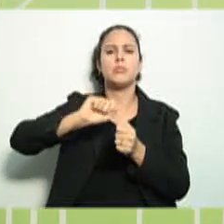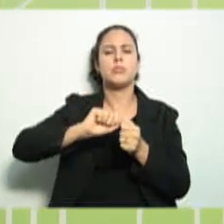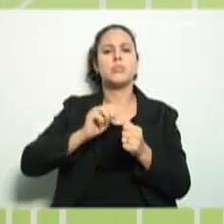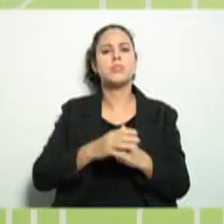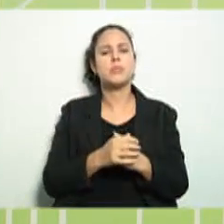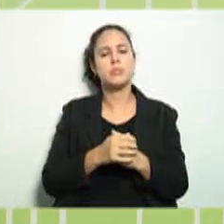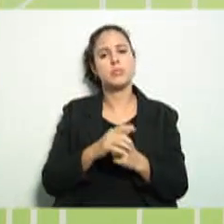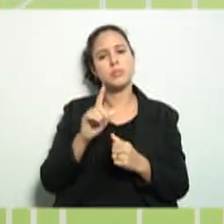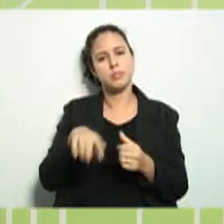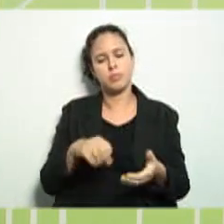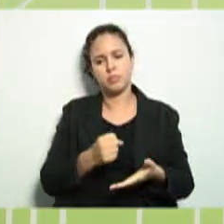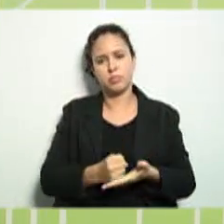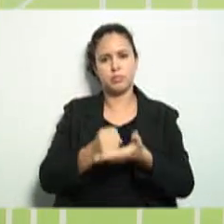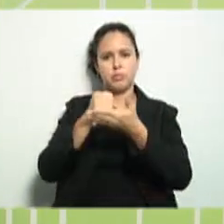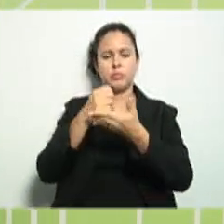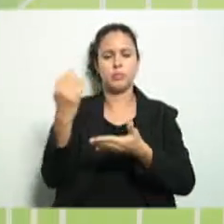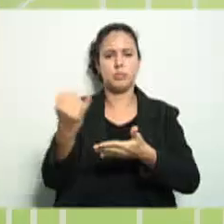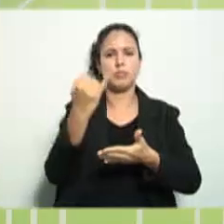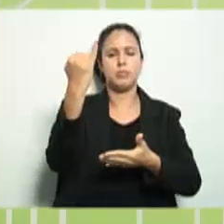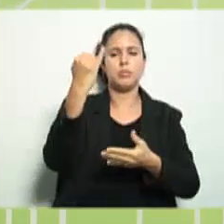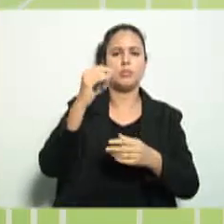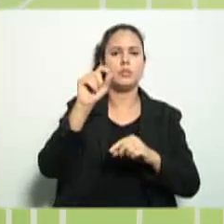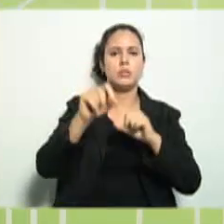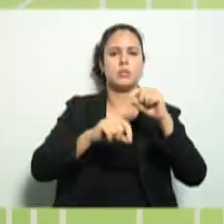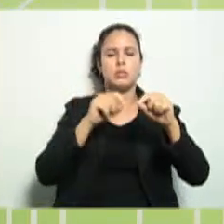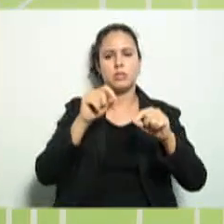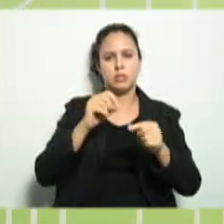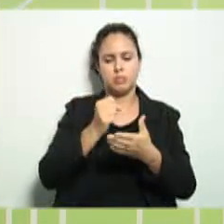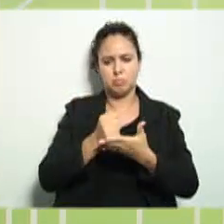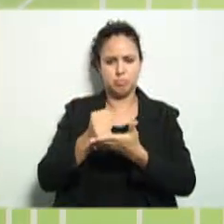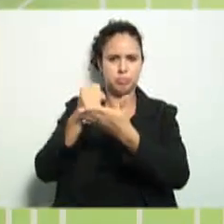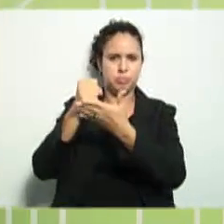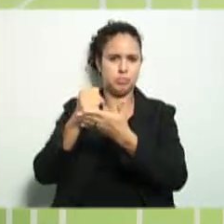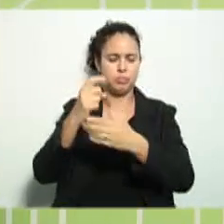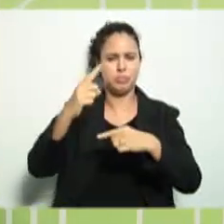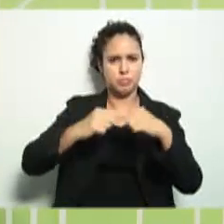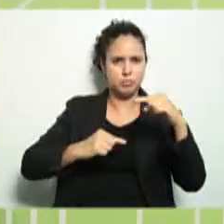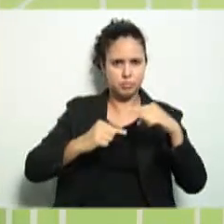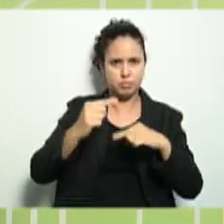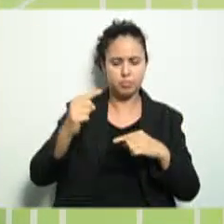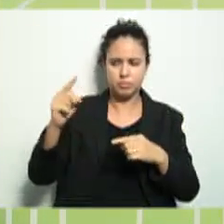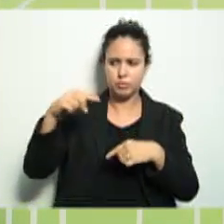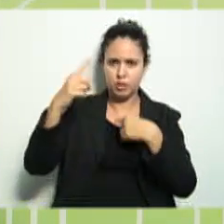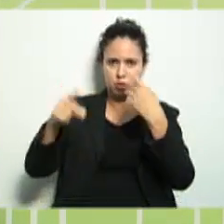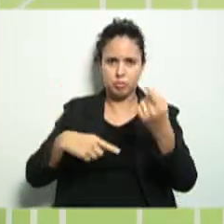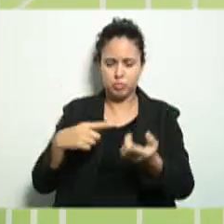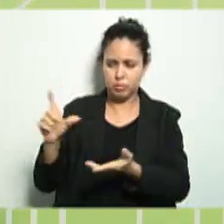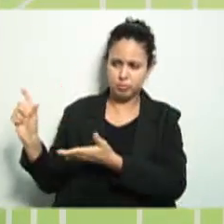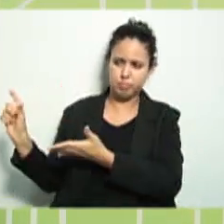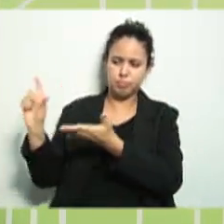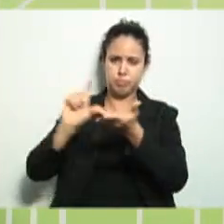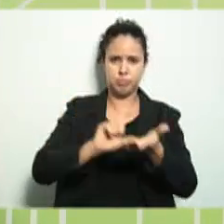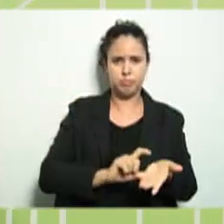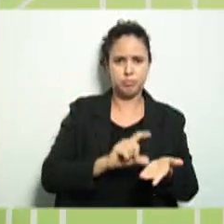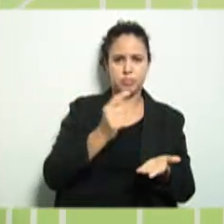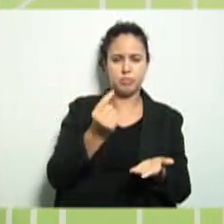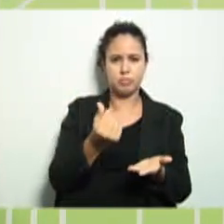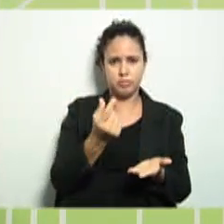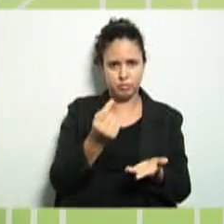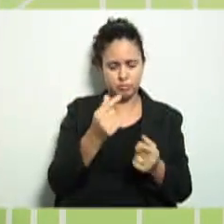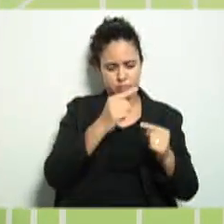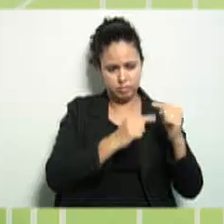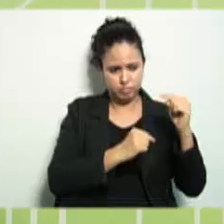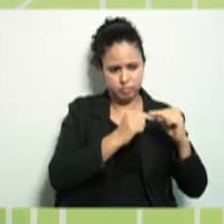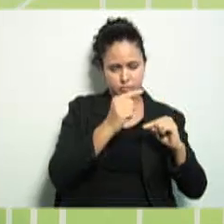das exportações qual é? Você exporta um produto, você recebe dinheiro por esse produto. Um produto